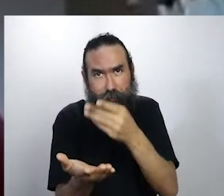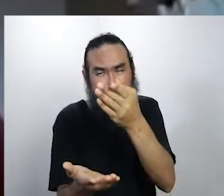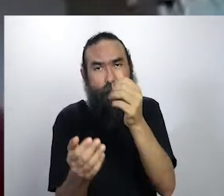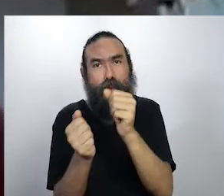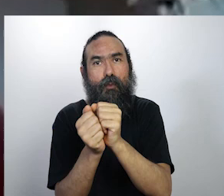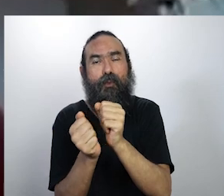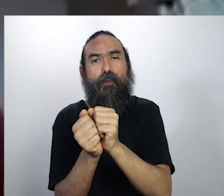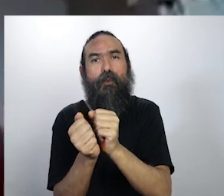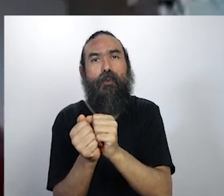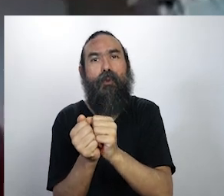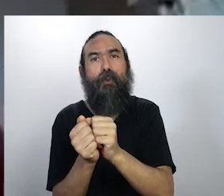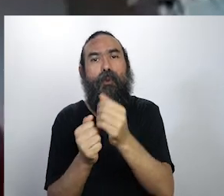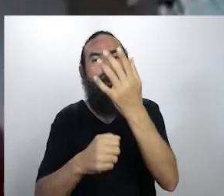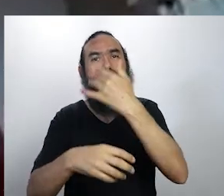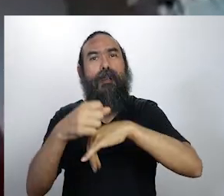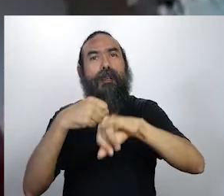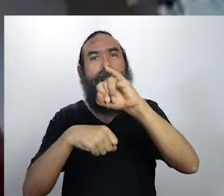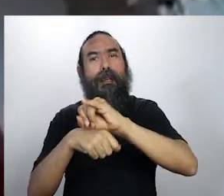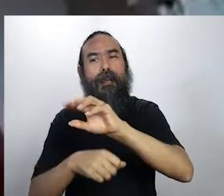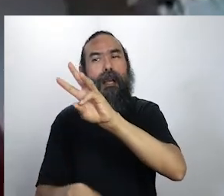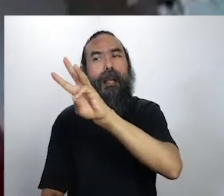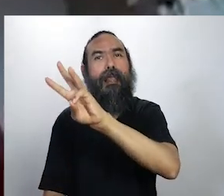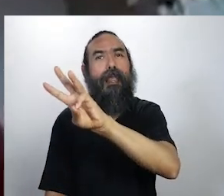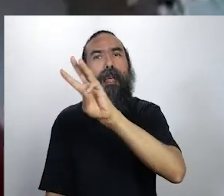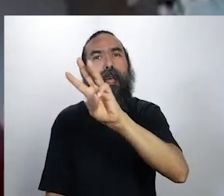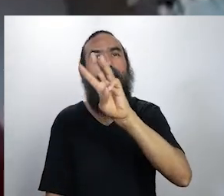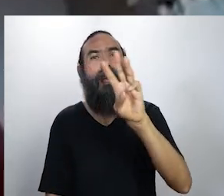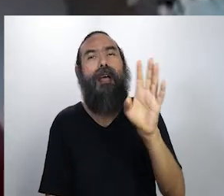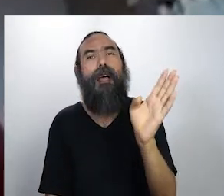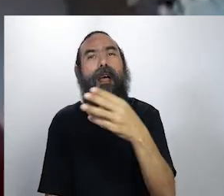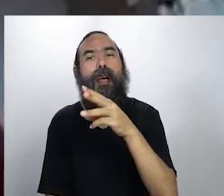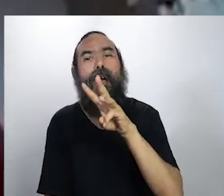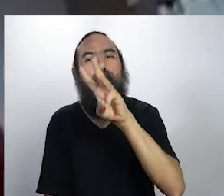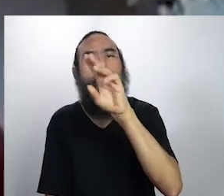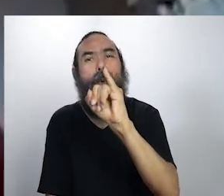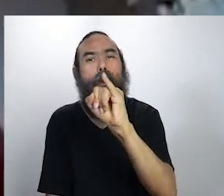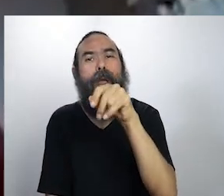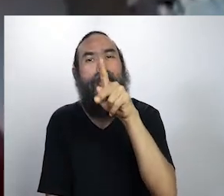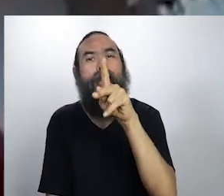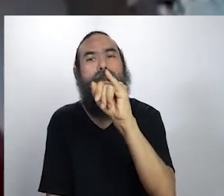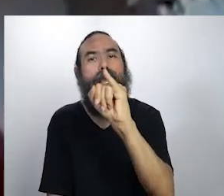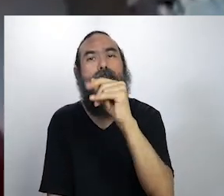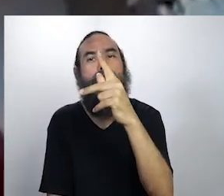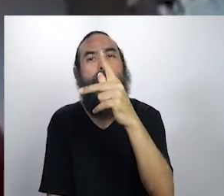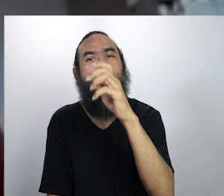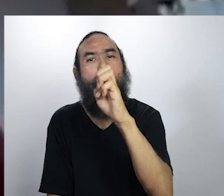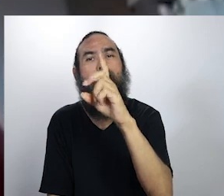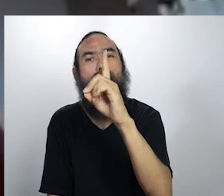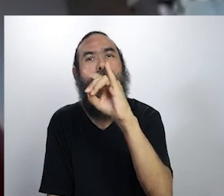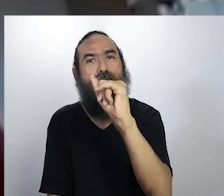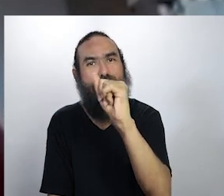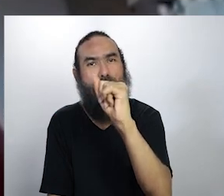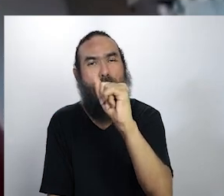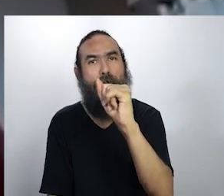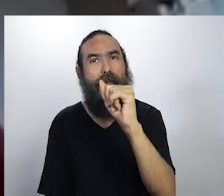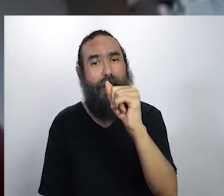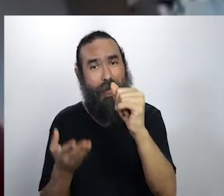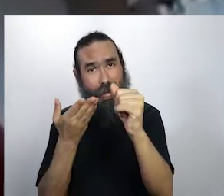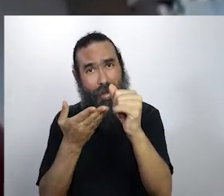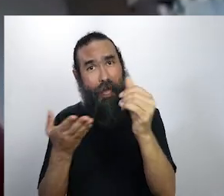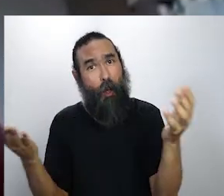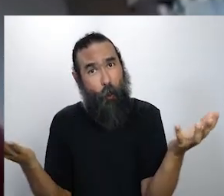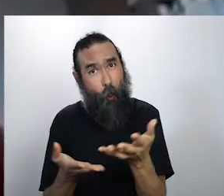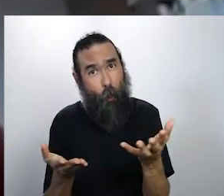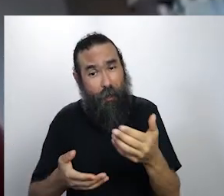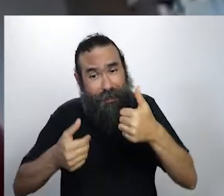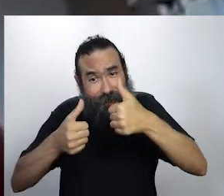e hoje em dia eles estão trabalhando com oficinas de educação e com professores das redes que